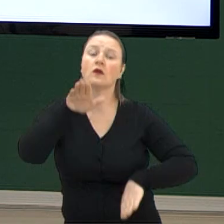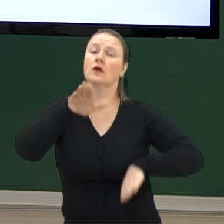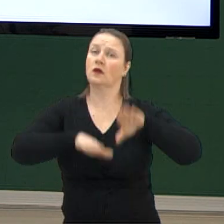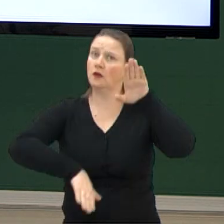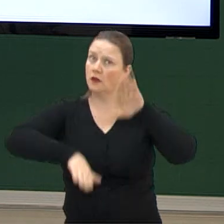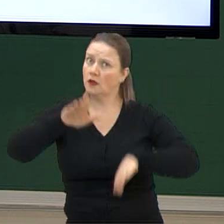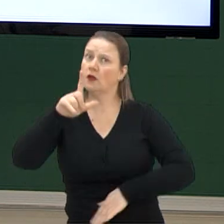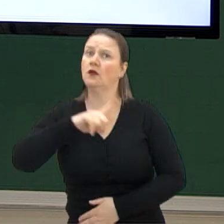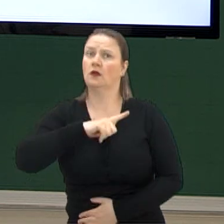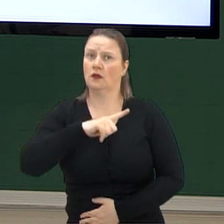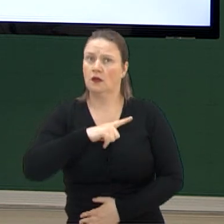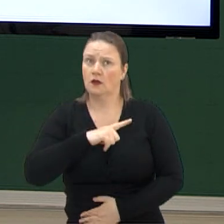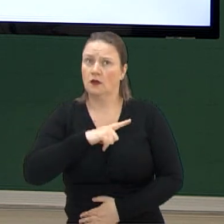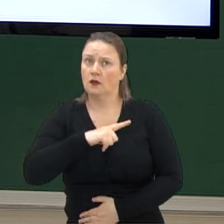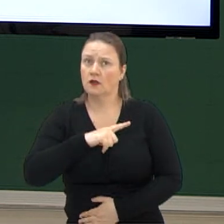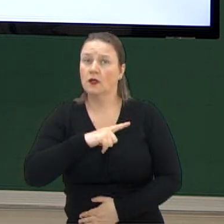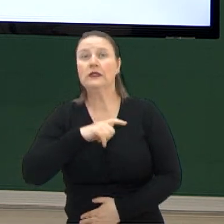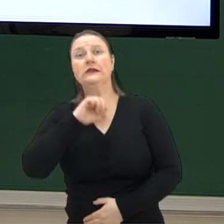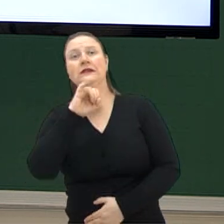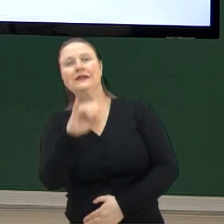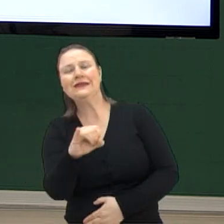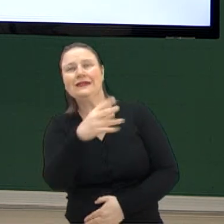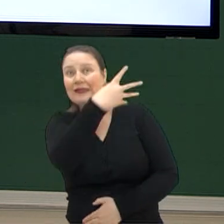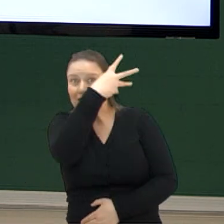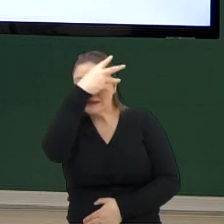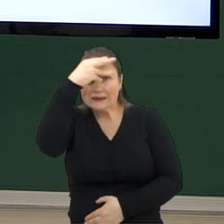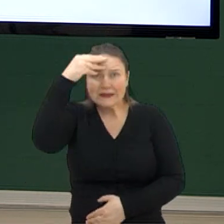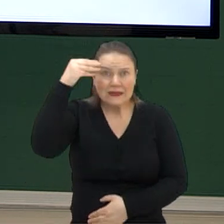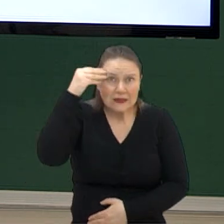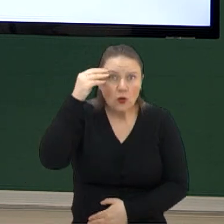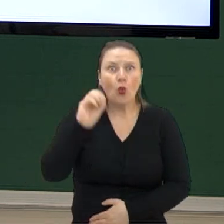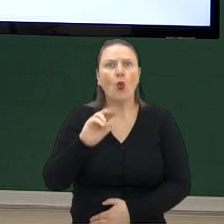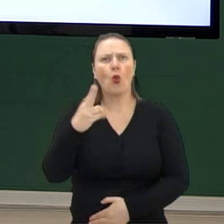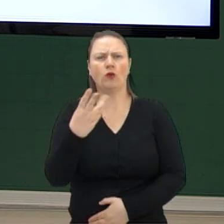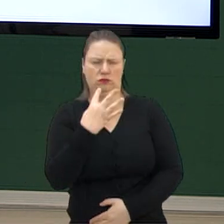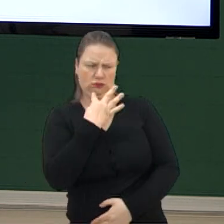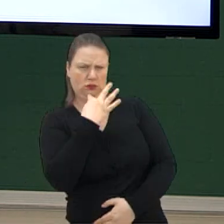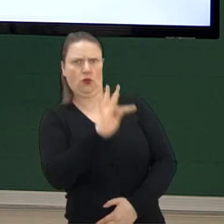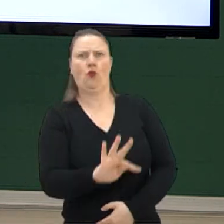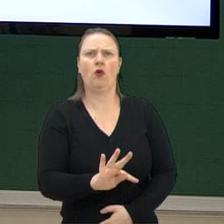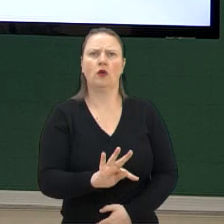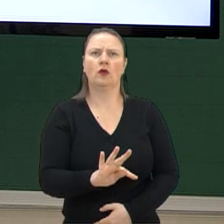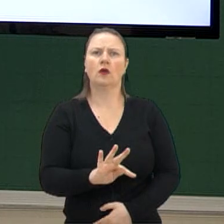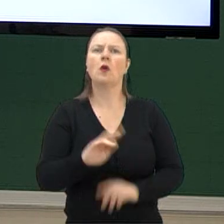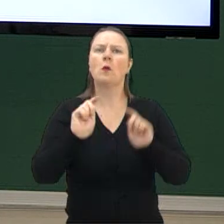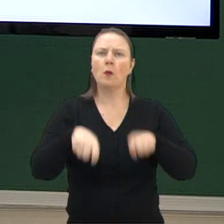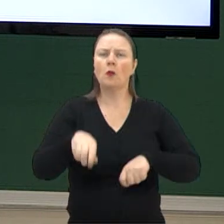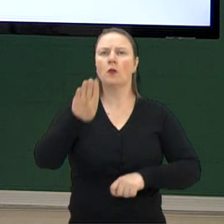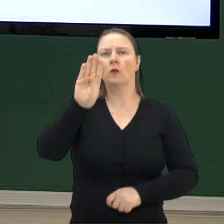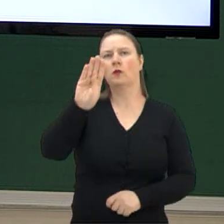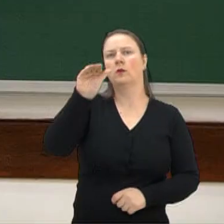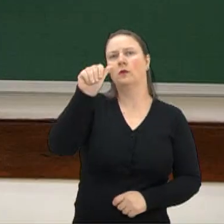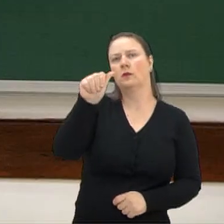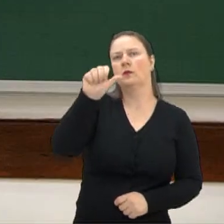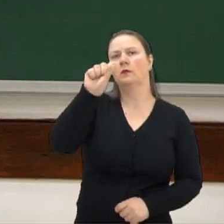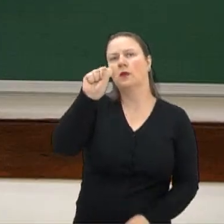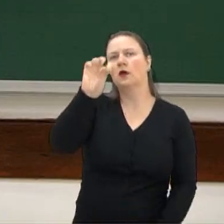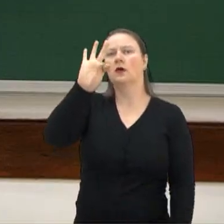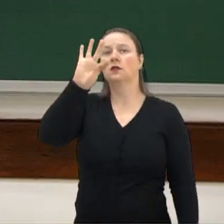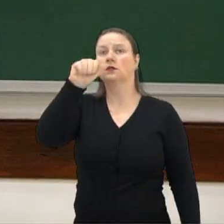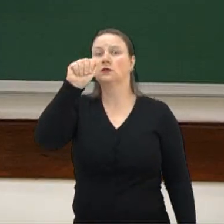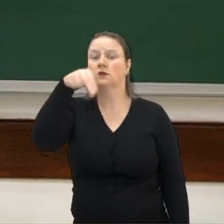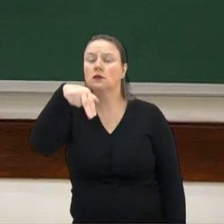Sim. Para quem não lembra ou não conhece mesmo, eu posso dizer bastantes. Professor, mas quando que